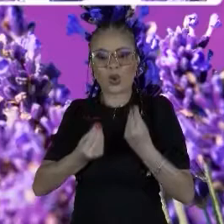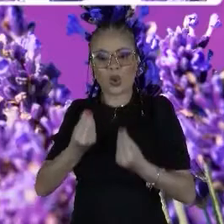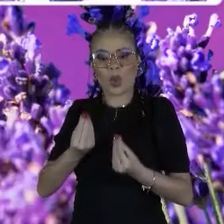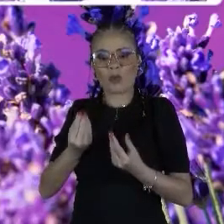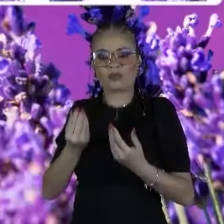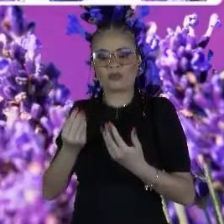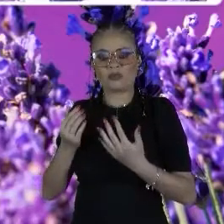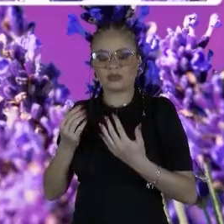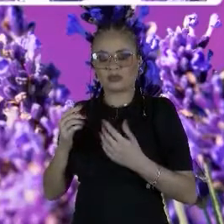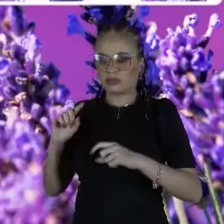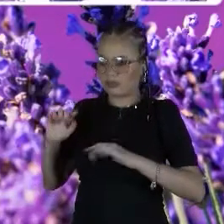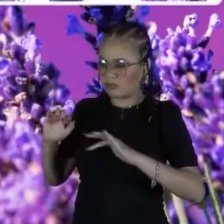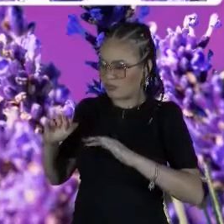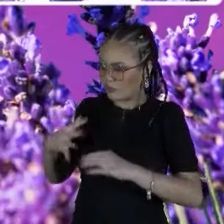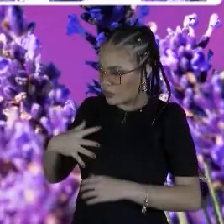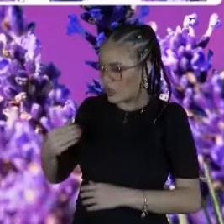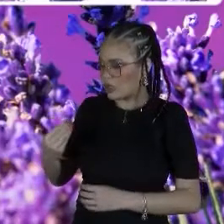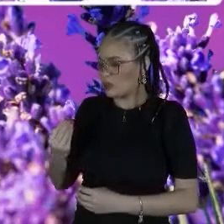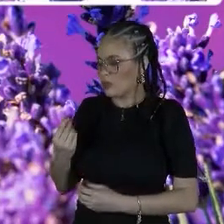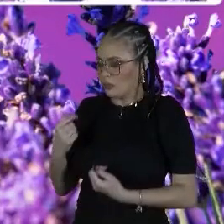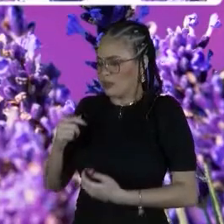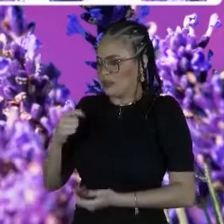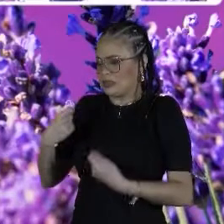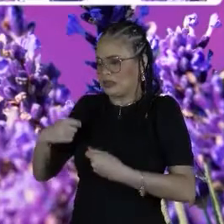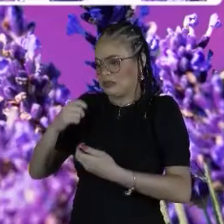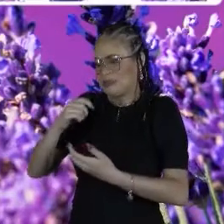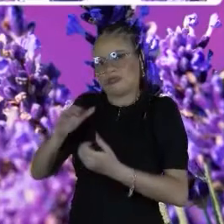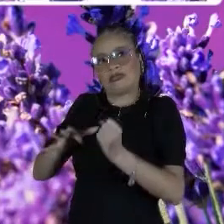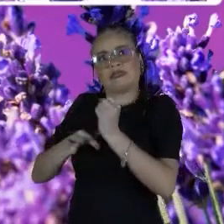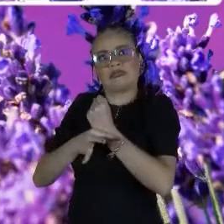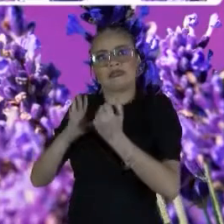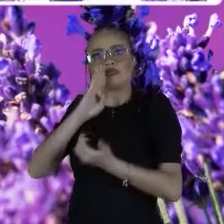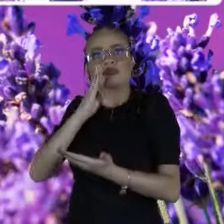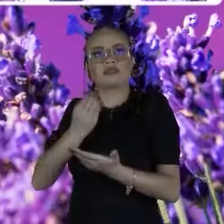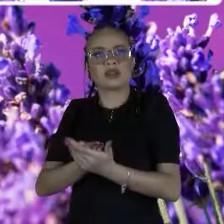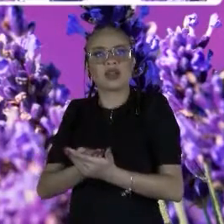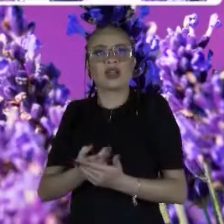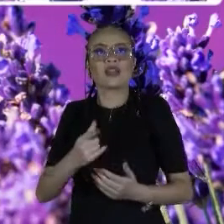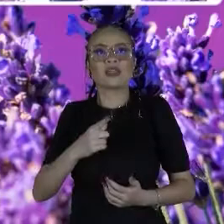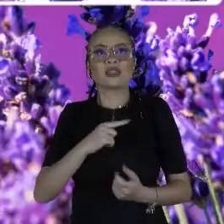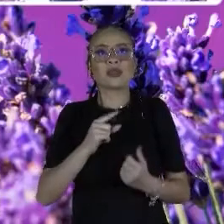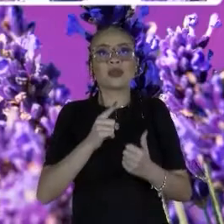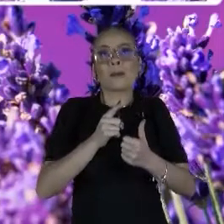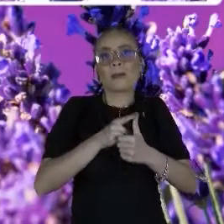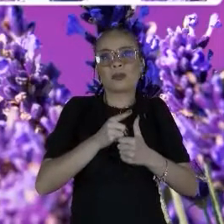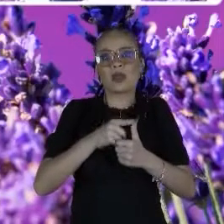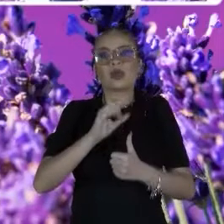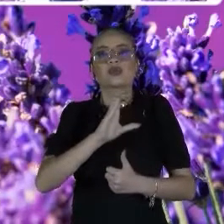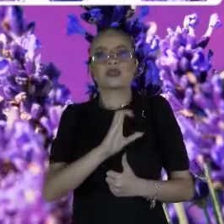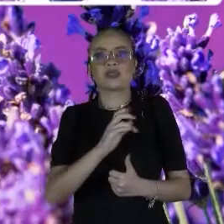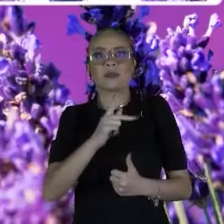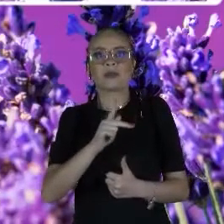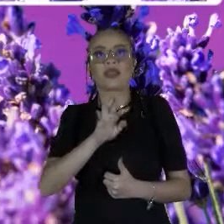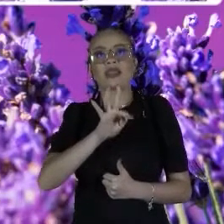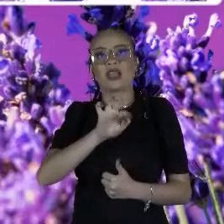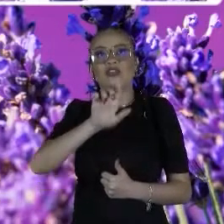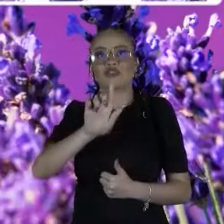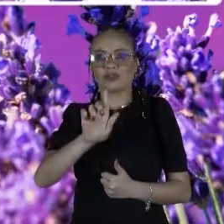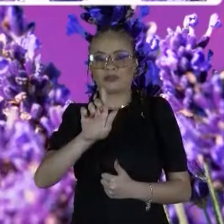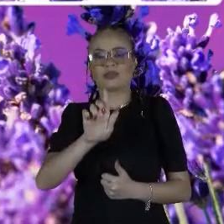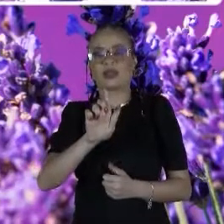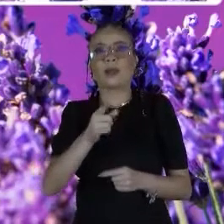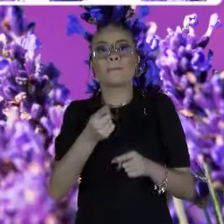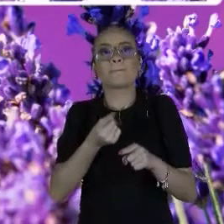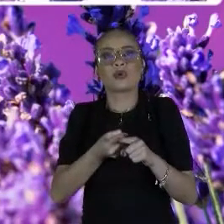filhos e com você mesmo E para isso a gente tem o primeiro Pilar Então cptg faz Justamente a questão da Pureza